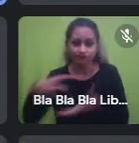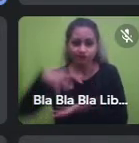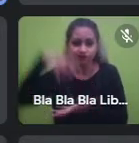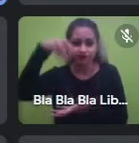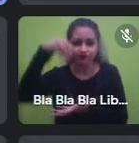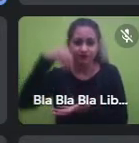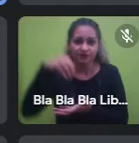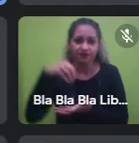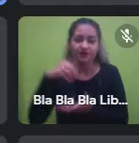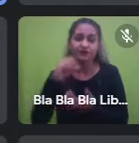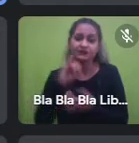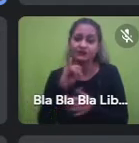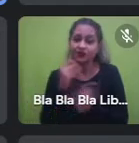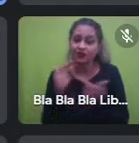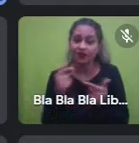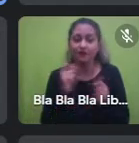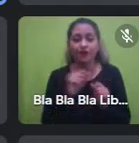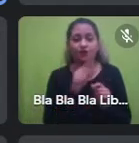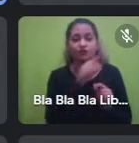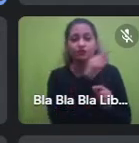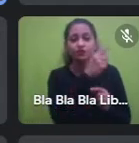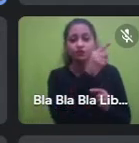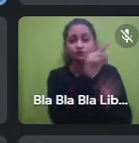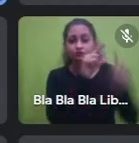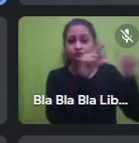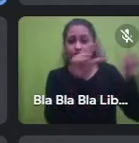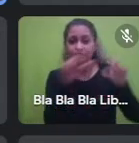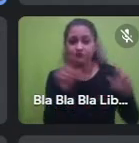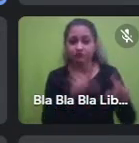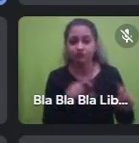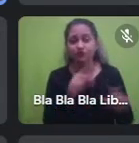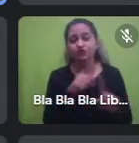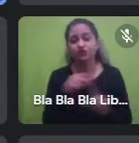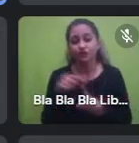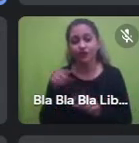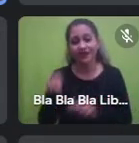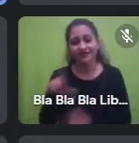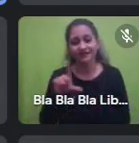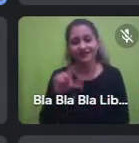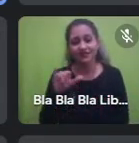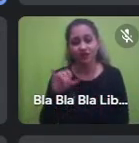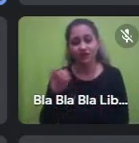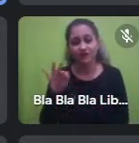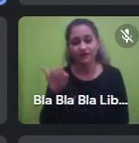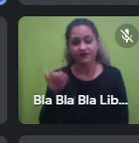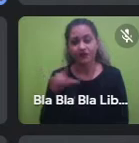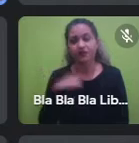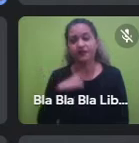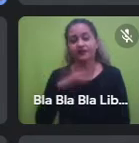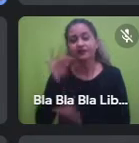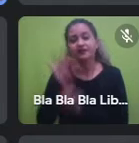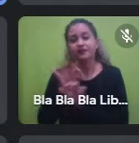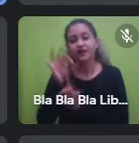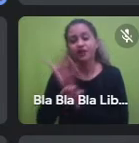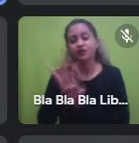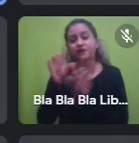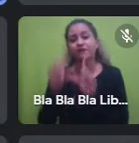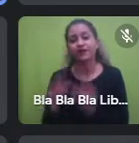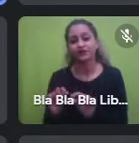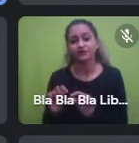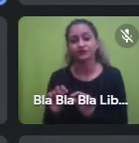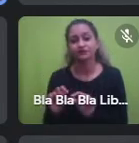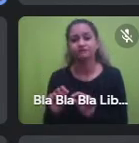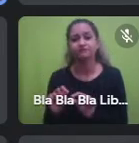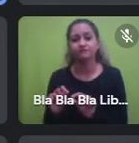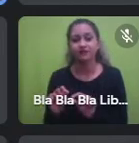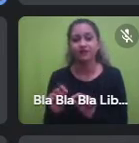molibdênio, é importante você usar o liofilizador, que ele mantém baixas temperaturas. E pulverizar